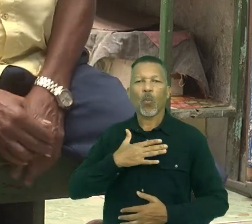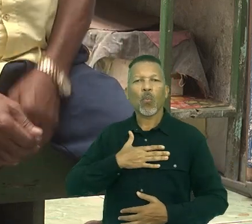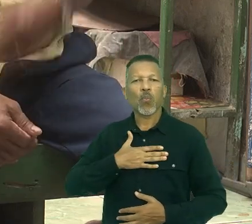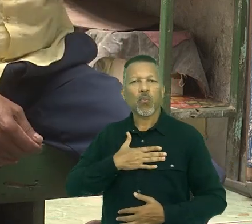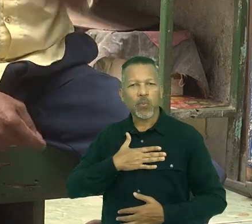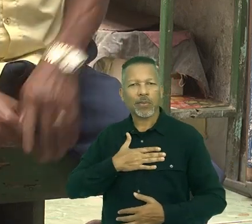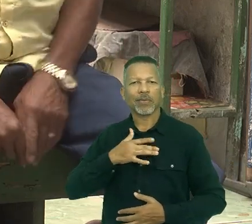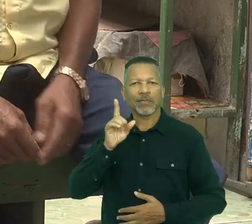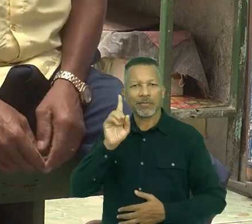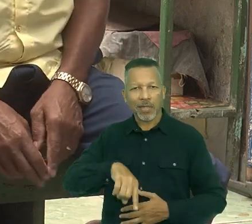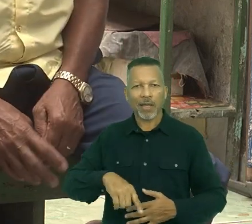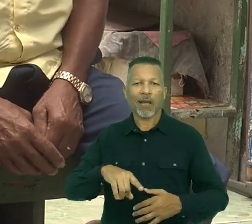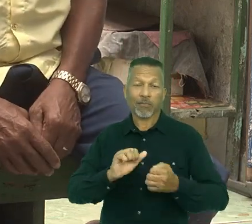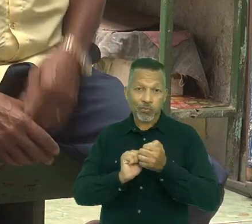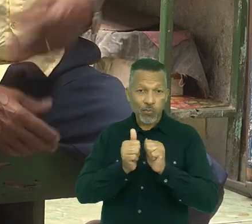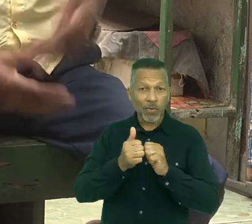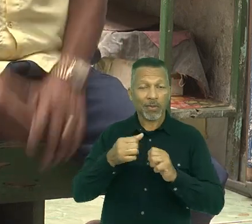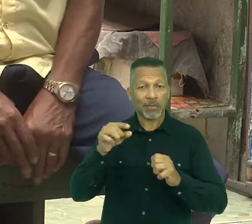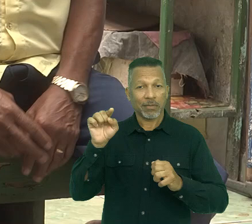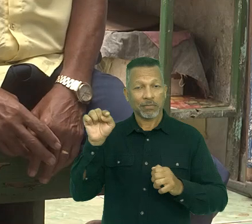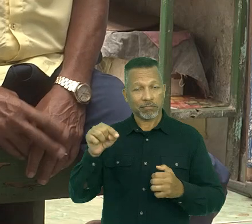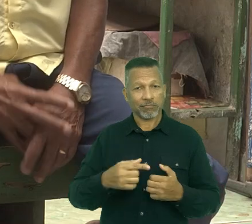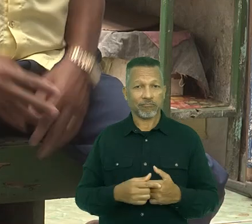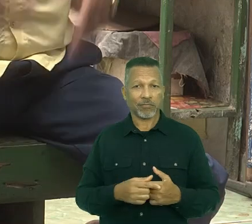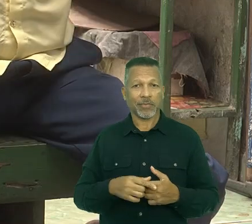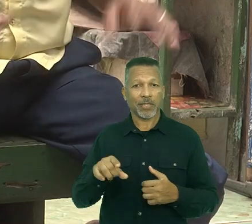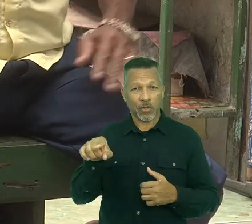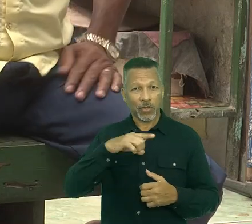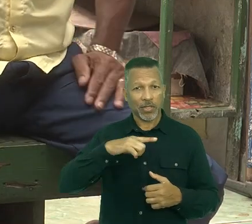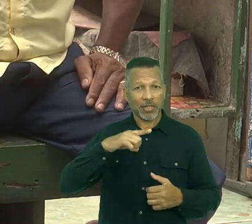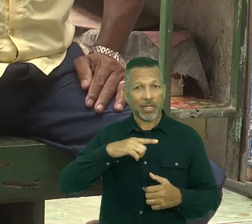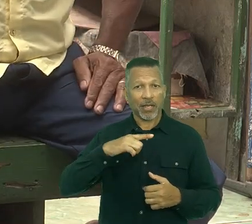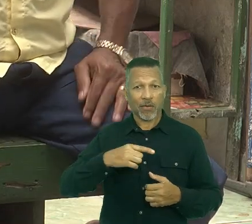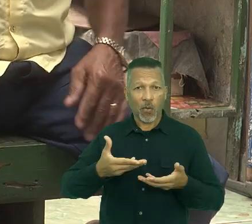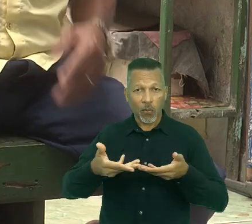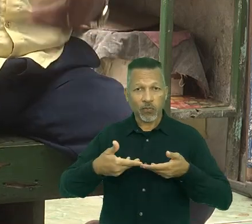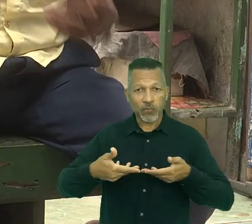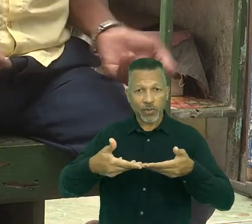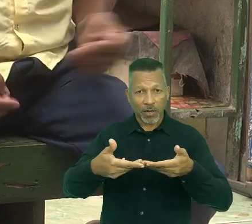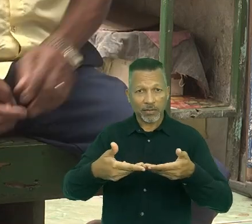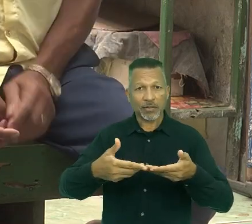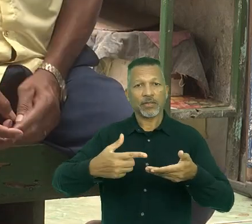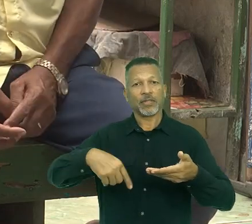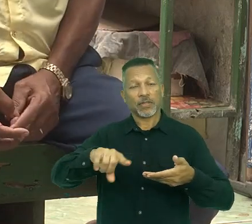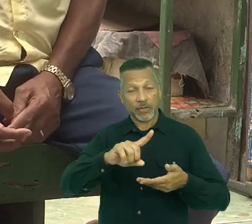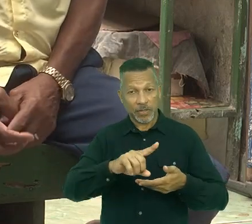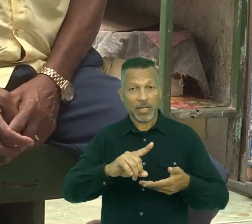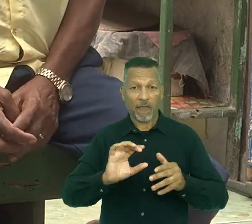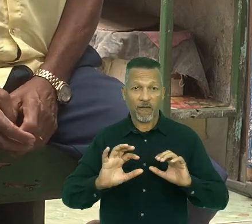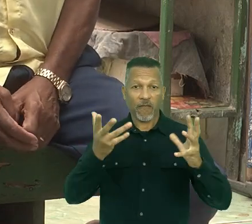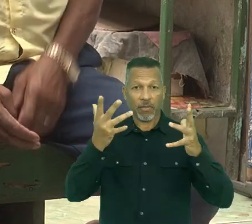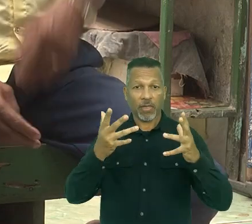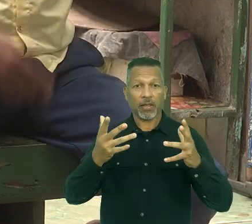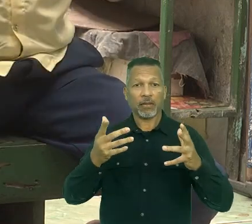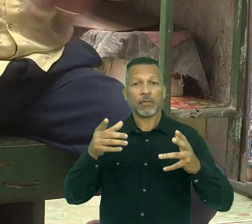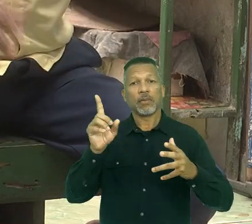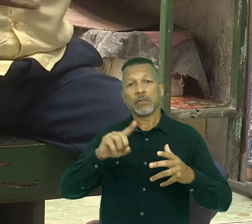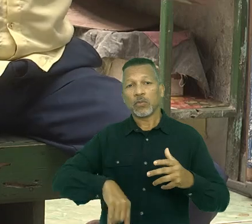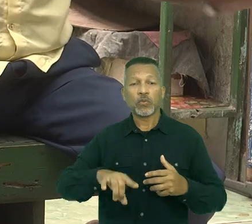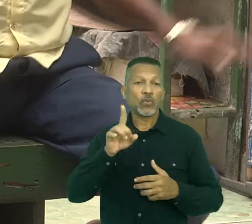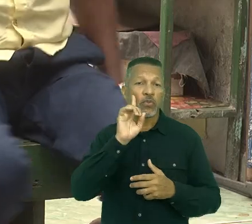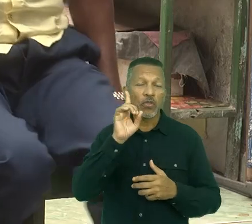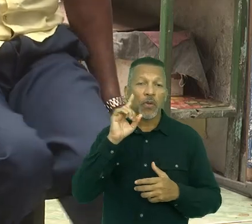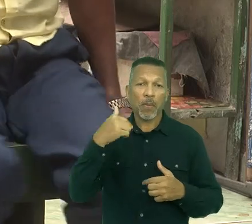dia que quando tem uma festa de Congado que nós temos convidado para nós ir, às vezes acontece que eu não posso ir, aquele dia